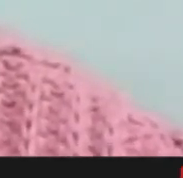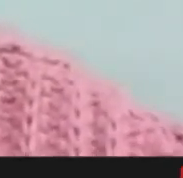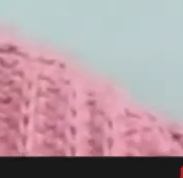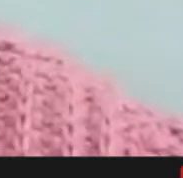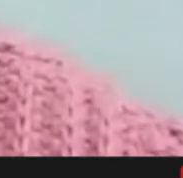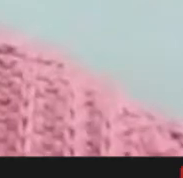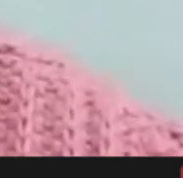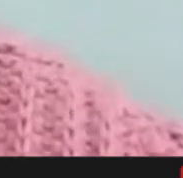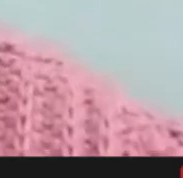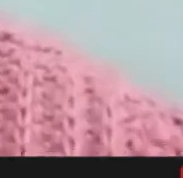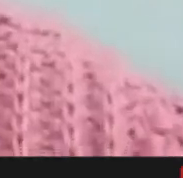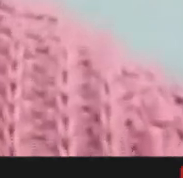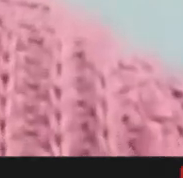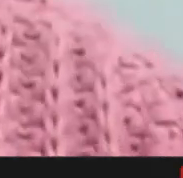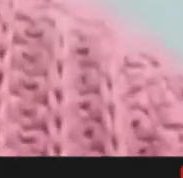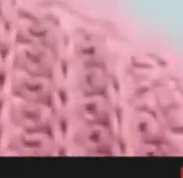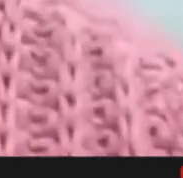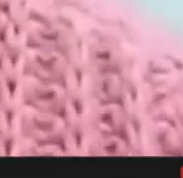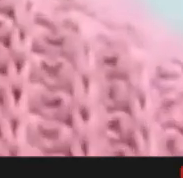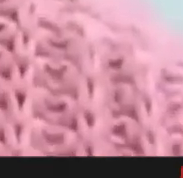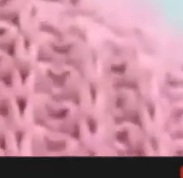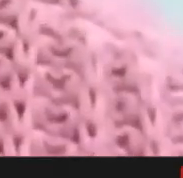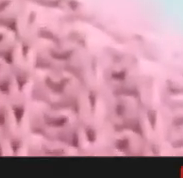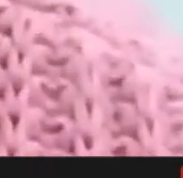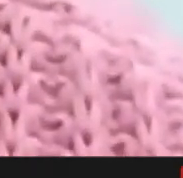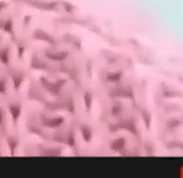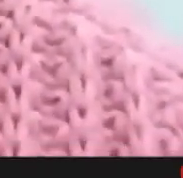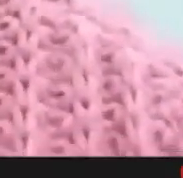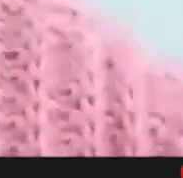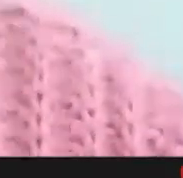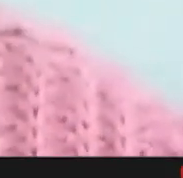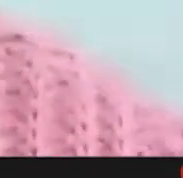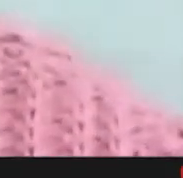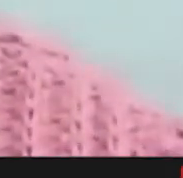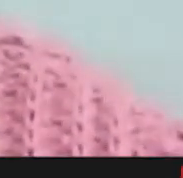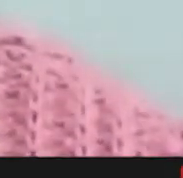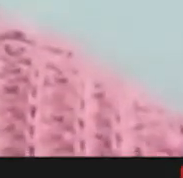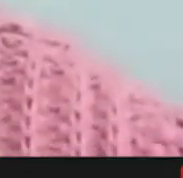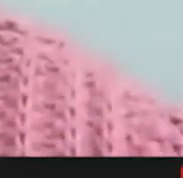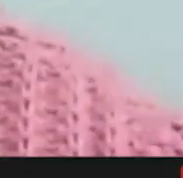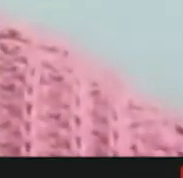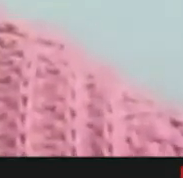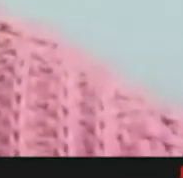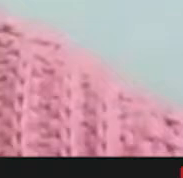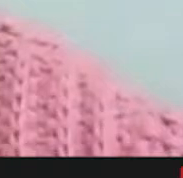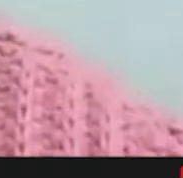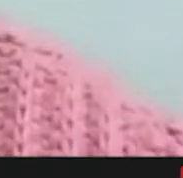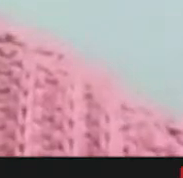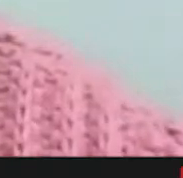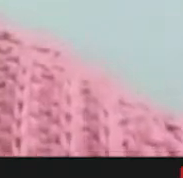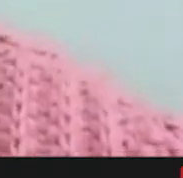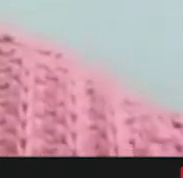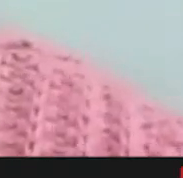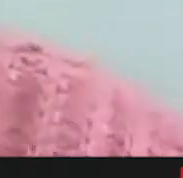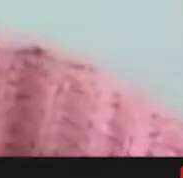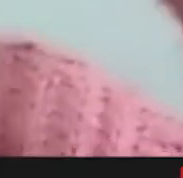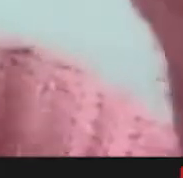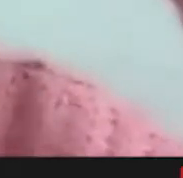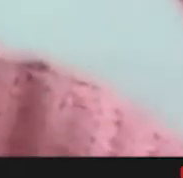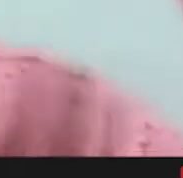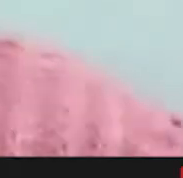de decisão, diferentes tomadas de decisão, né? E isso diante de um desconhecido.